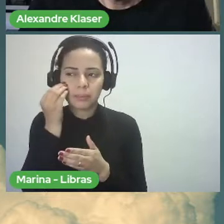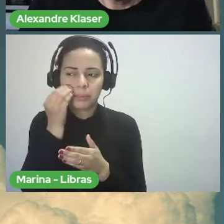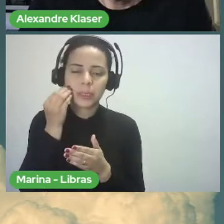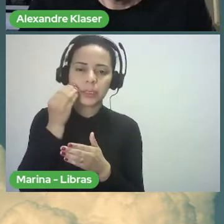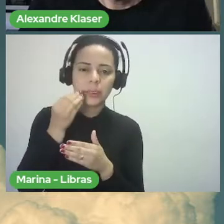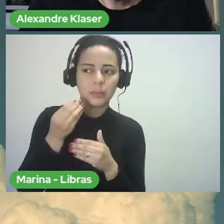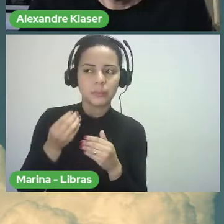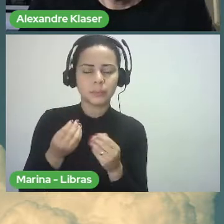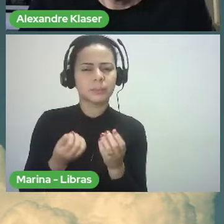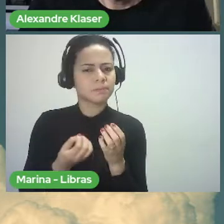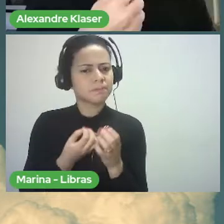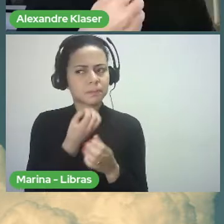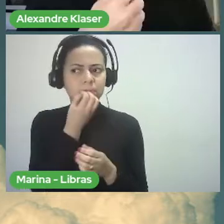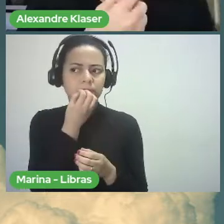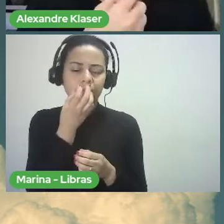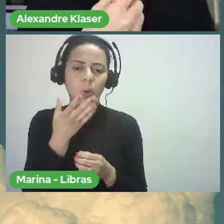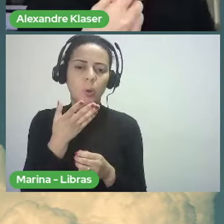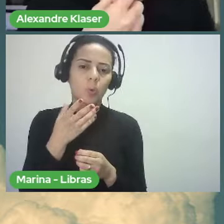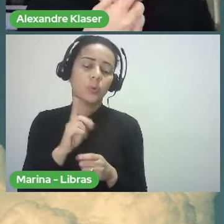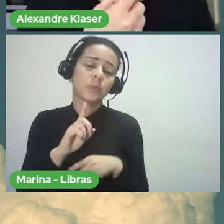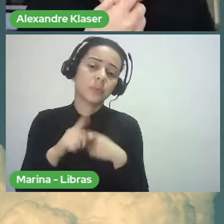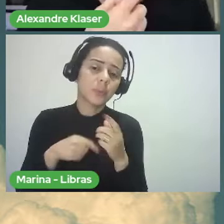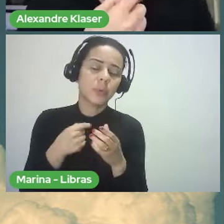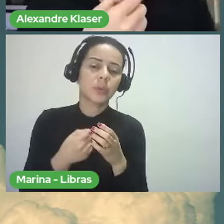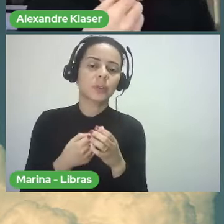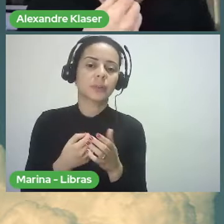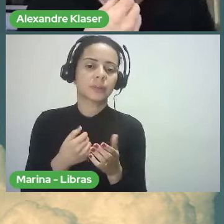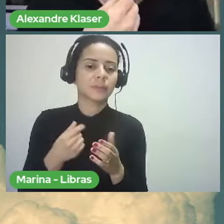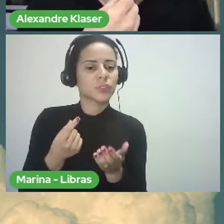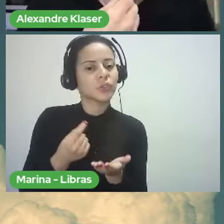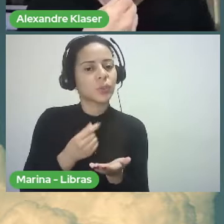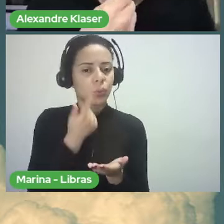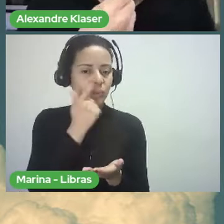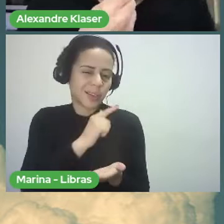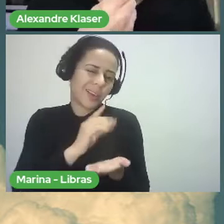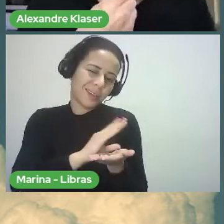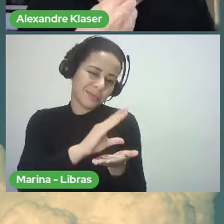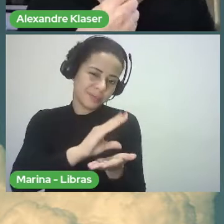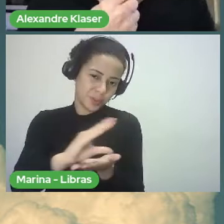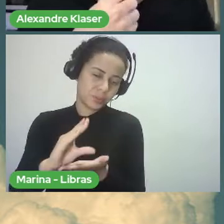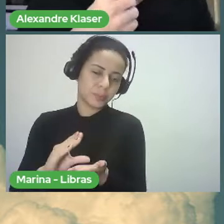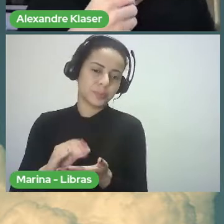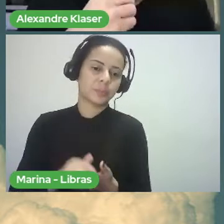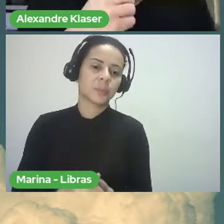resultado. A primeira coisa que se quer aqui é uma transformação bastante